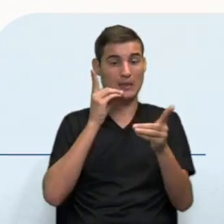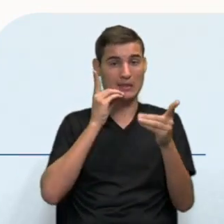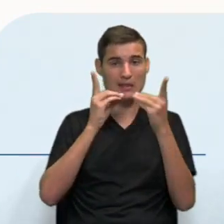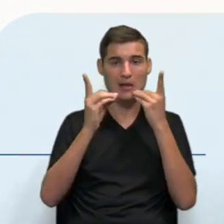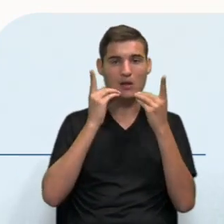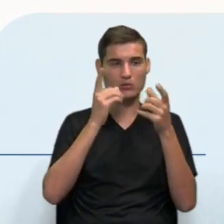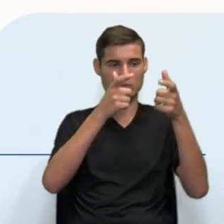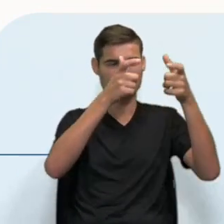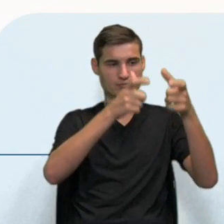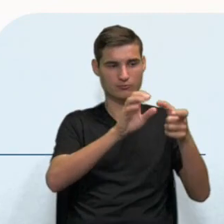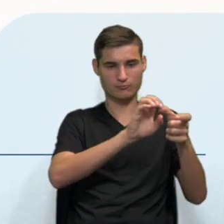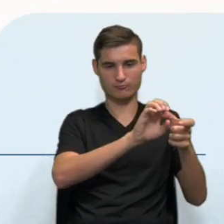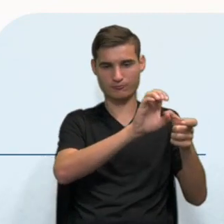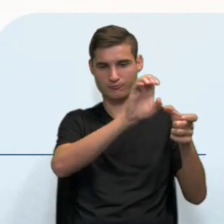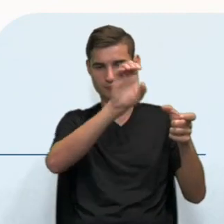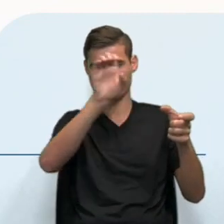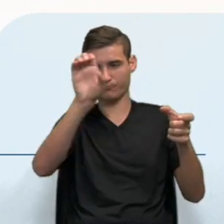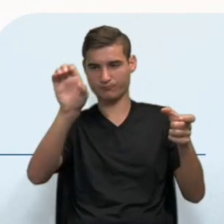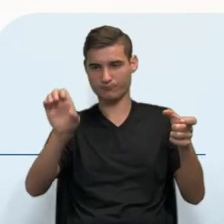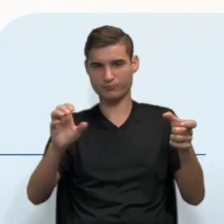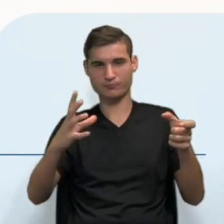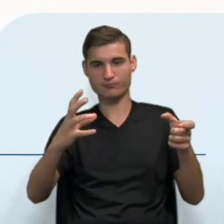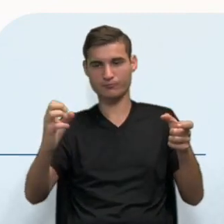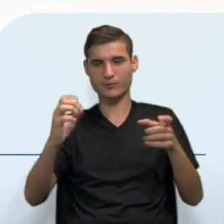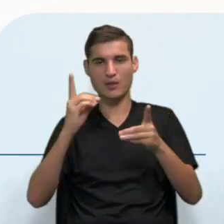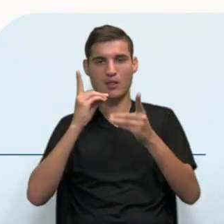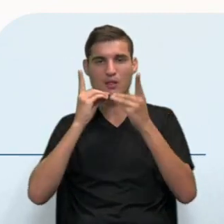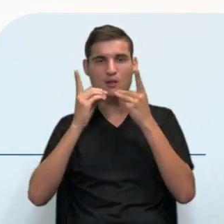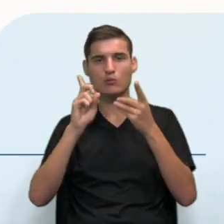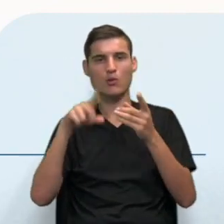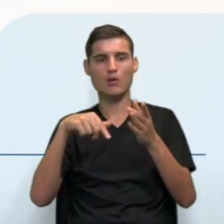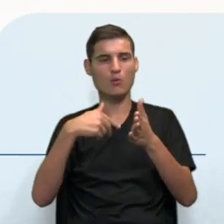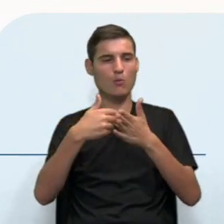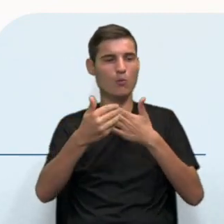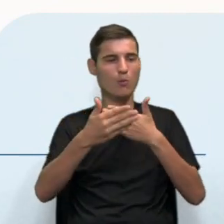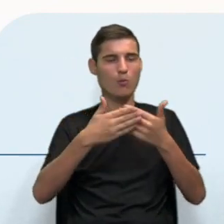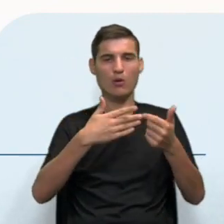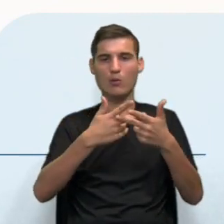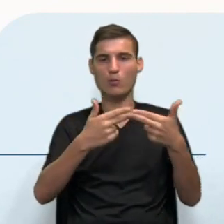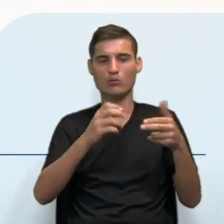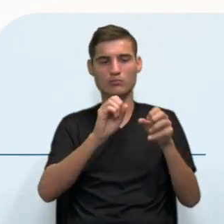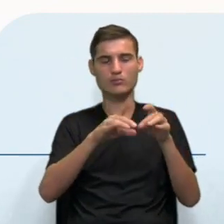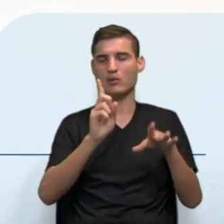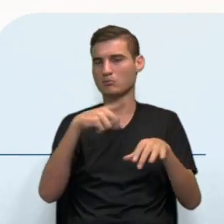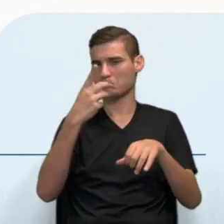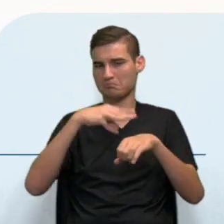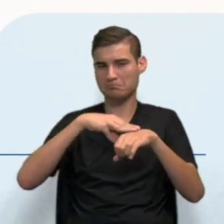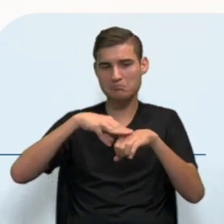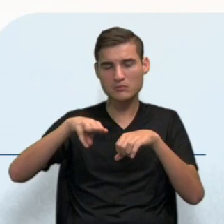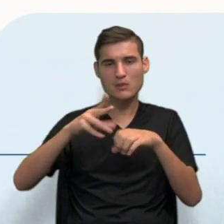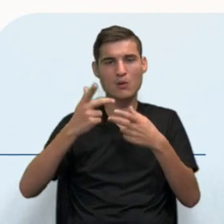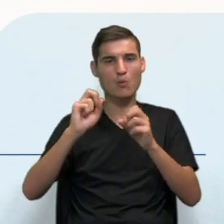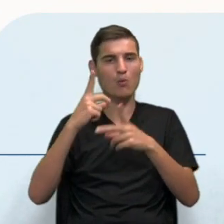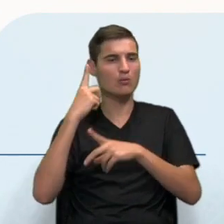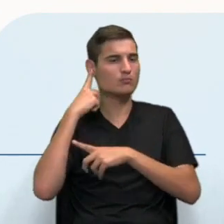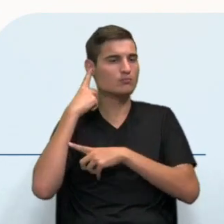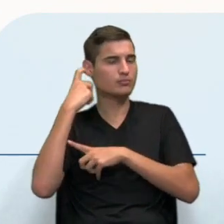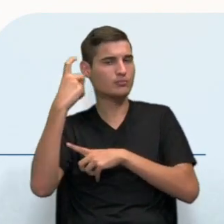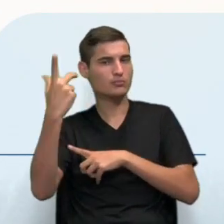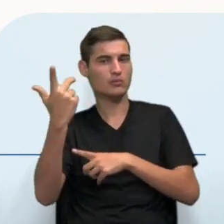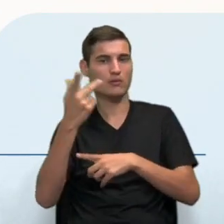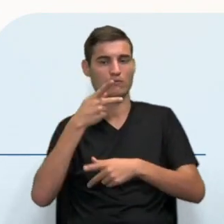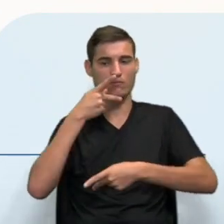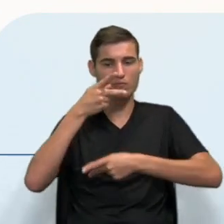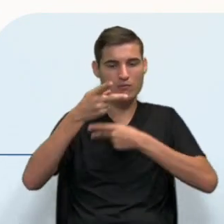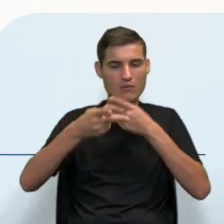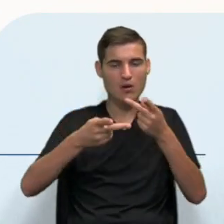ponto a outro. E esse dado não é um dado que eu vou jogar, é um dado, seja uma mensagem, seja um áudio, seja uma mensagem